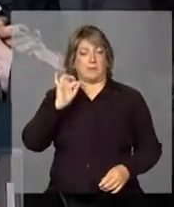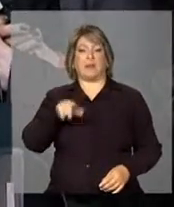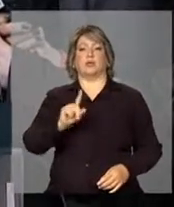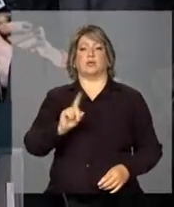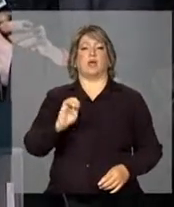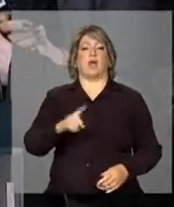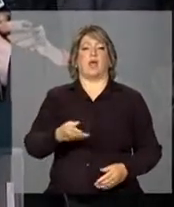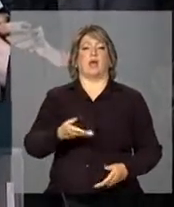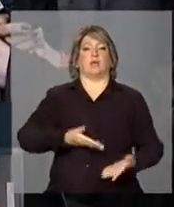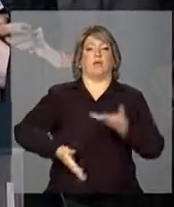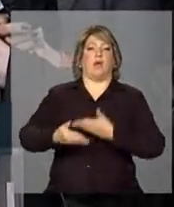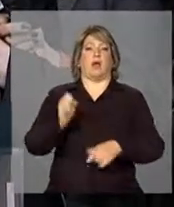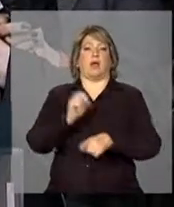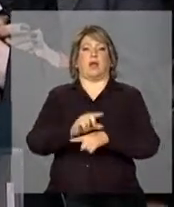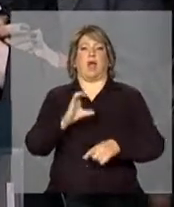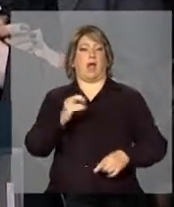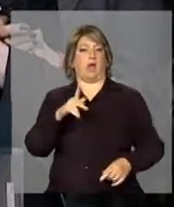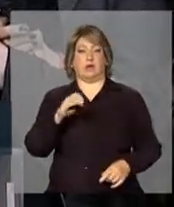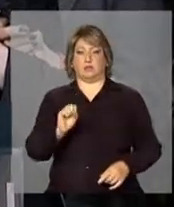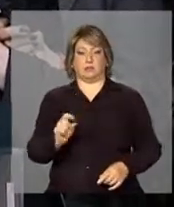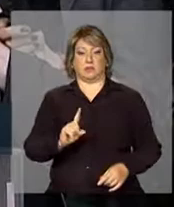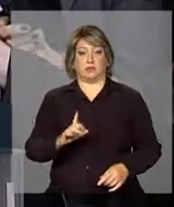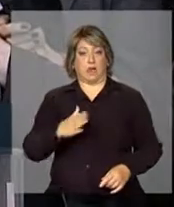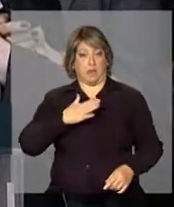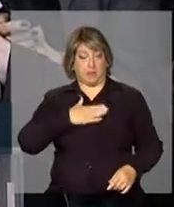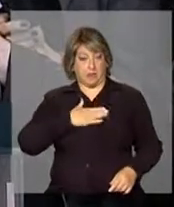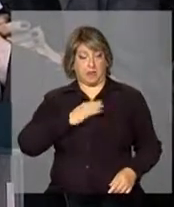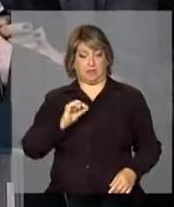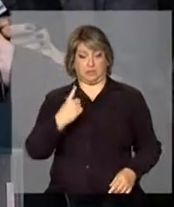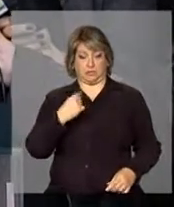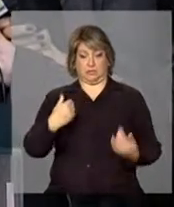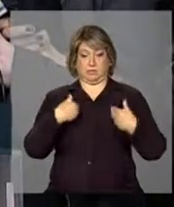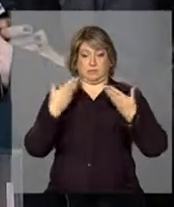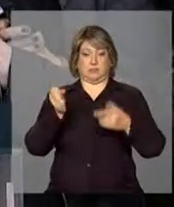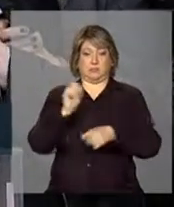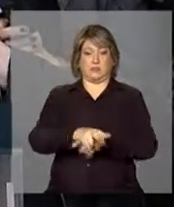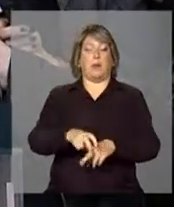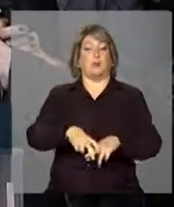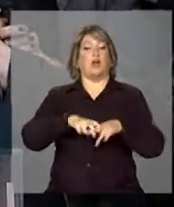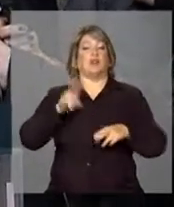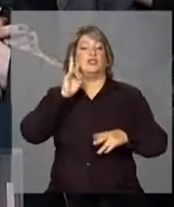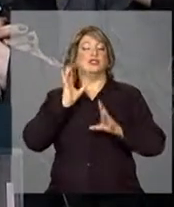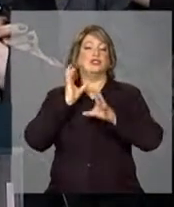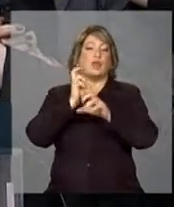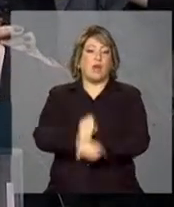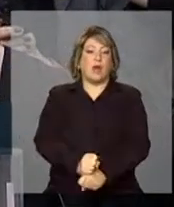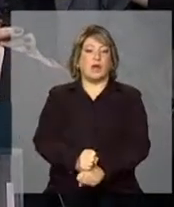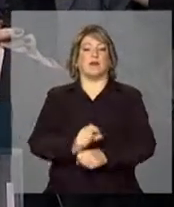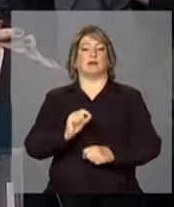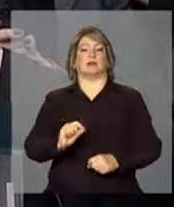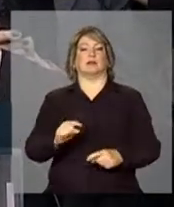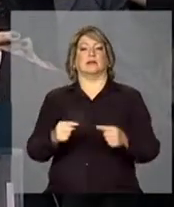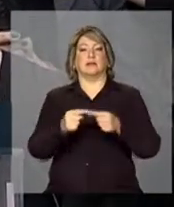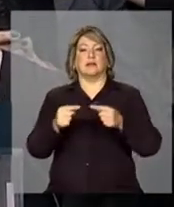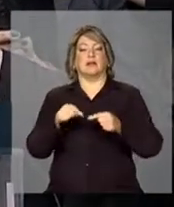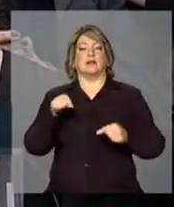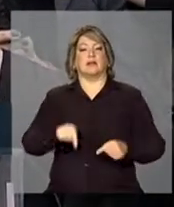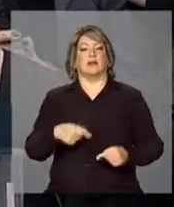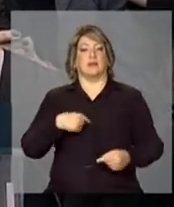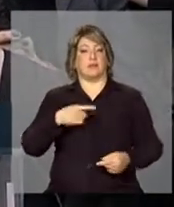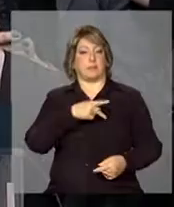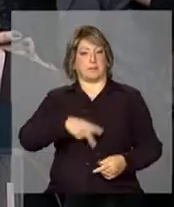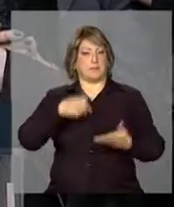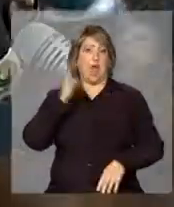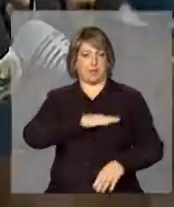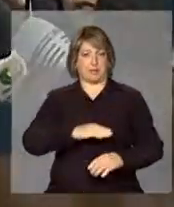cargos. A minha indicação ficou muito clara. É pela história, a biografia e a afinidade com a presidente